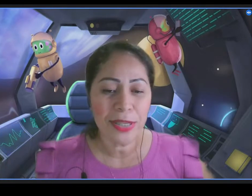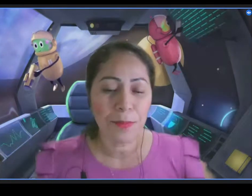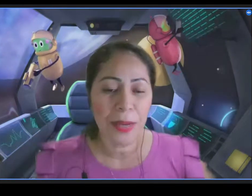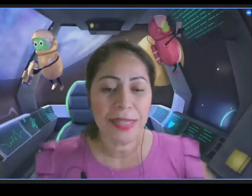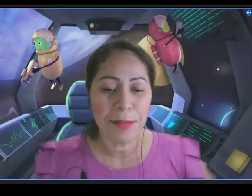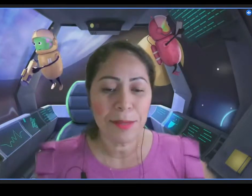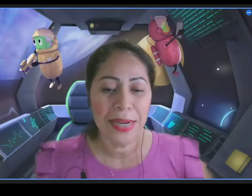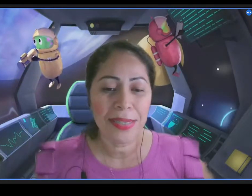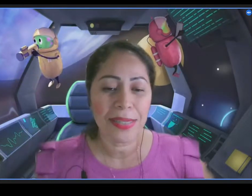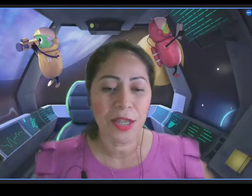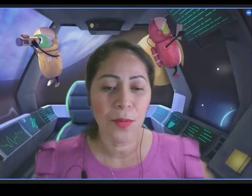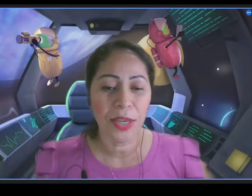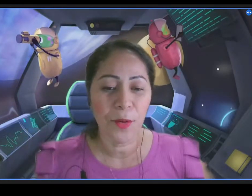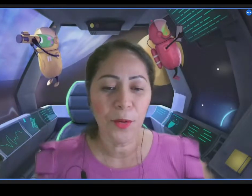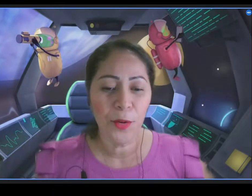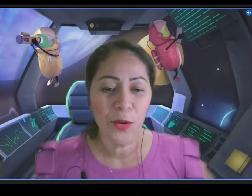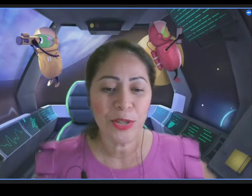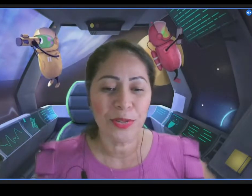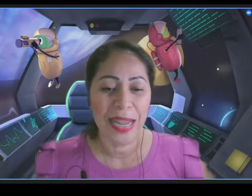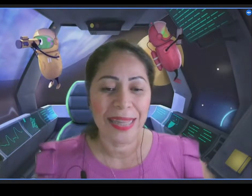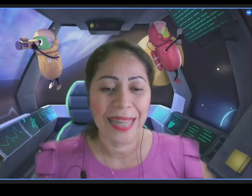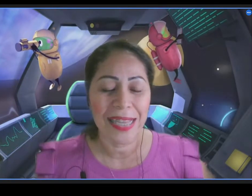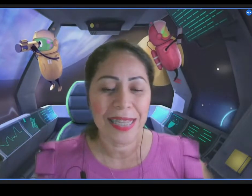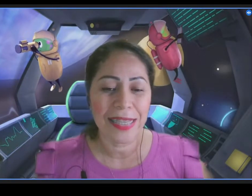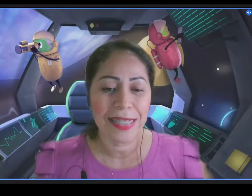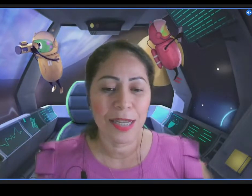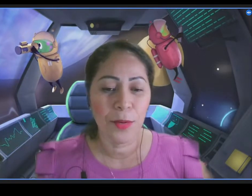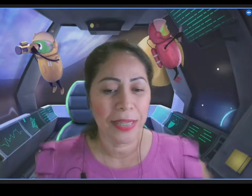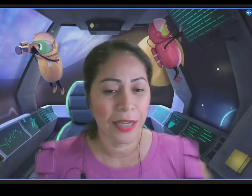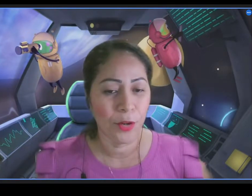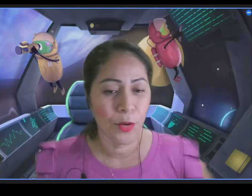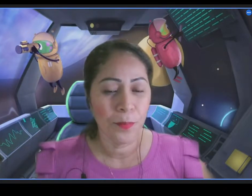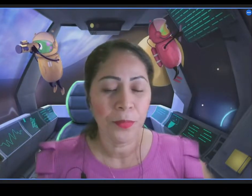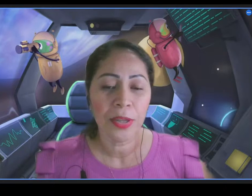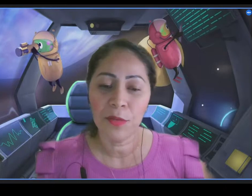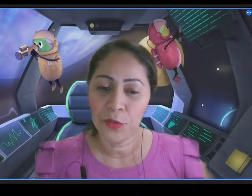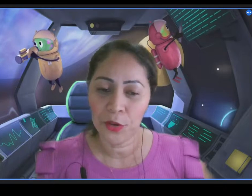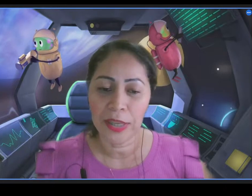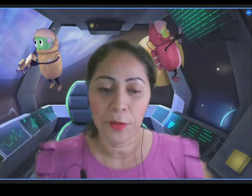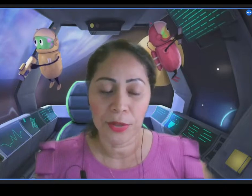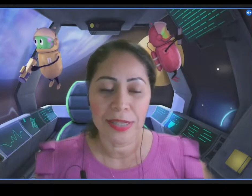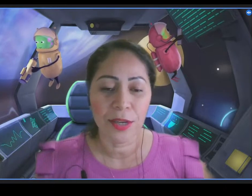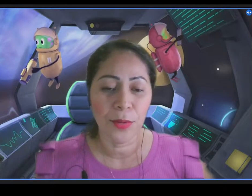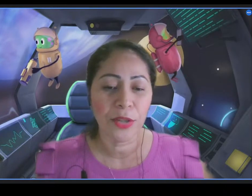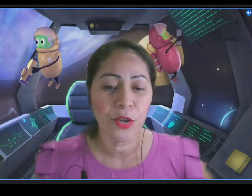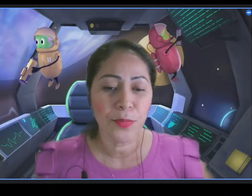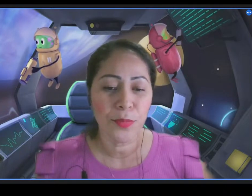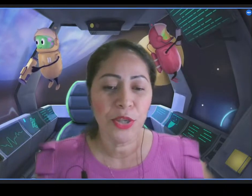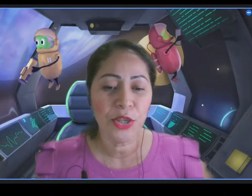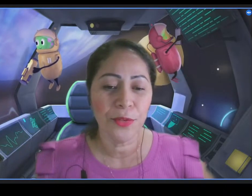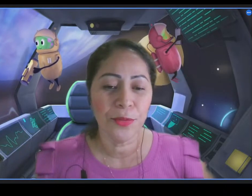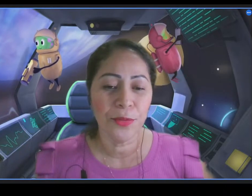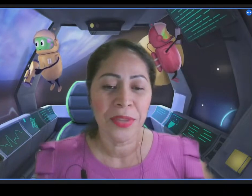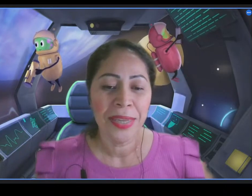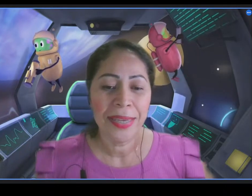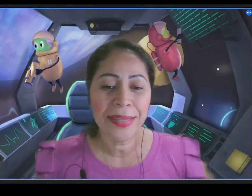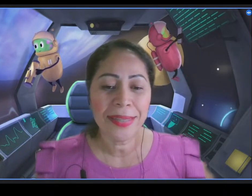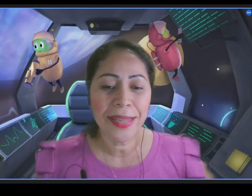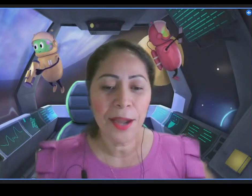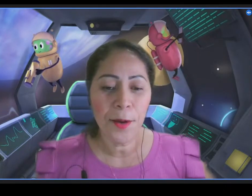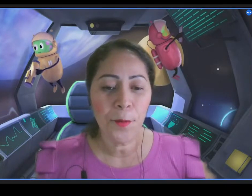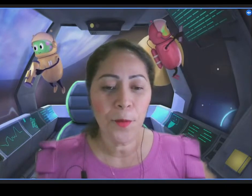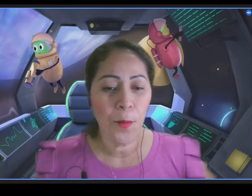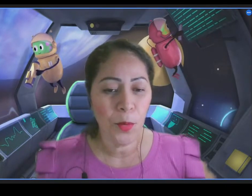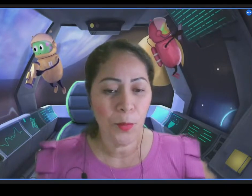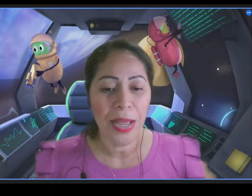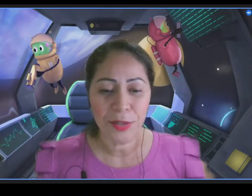também vocês, participantes, que estão aqui conosco, né, desde a edição anterior, que aconteceu no ano 2021.